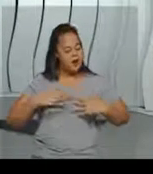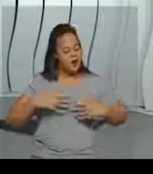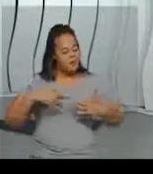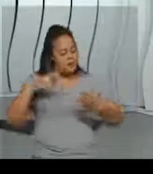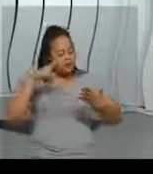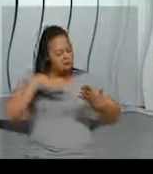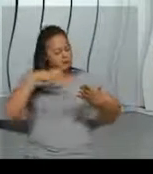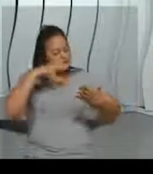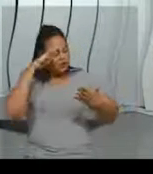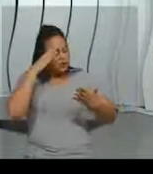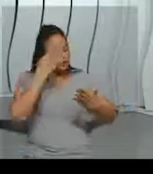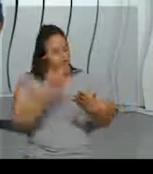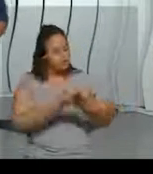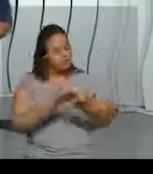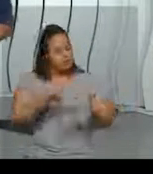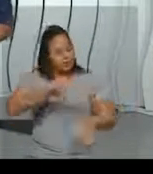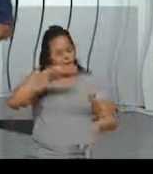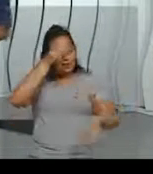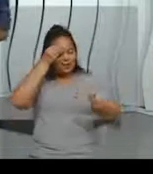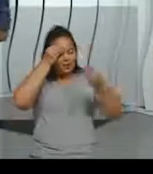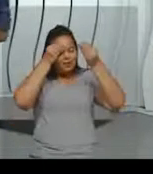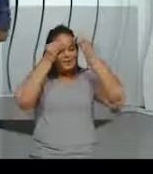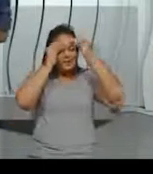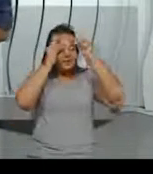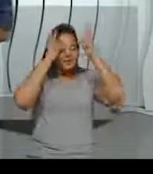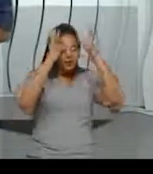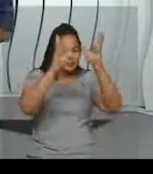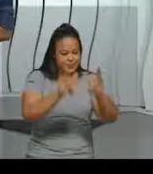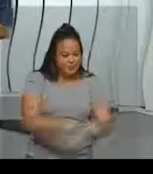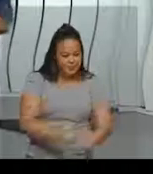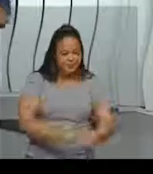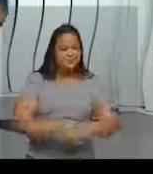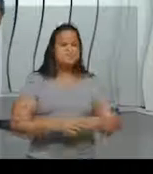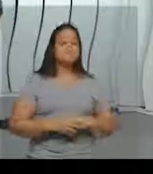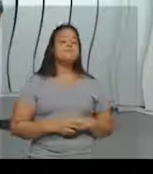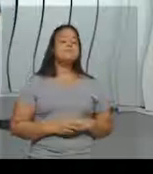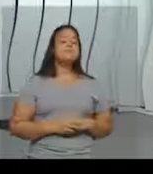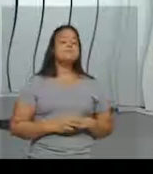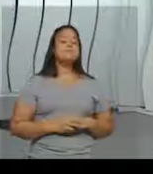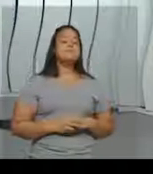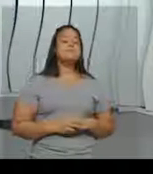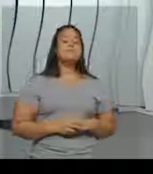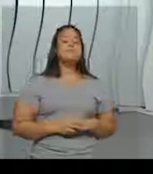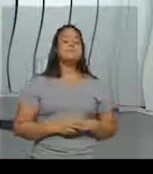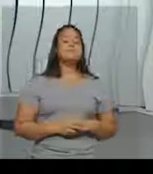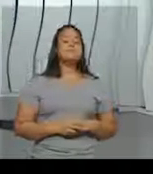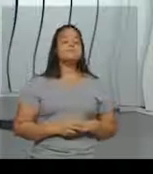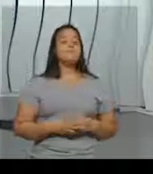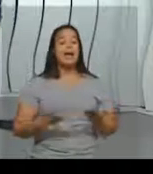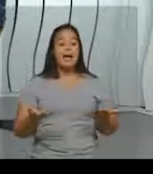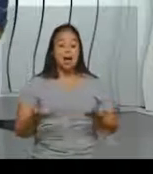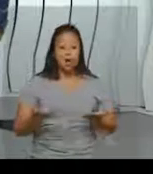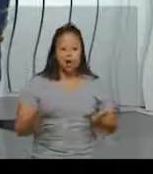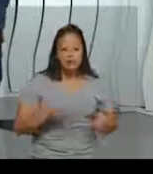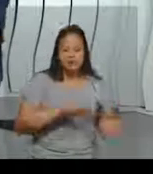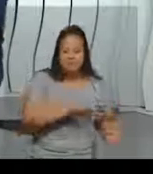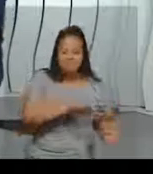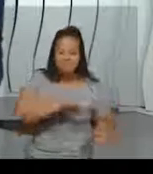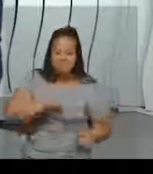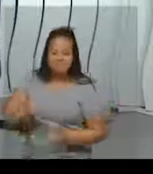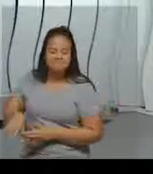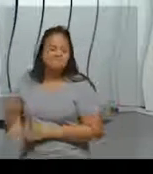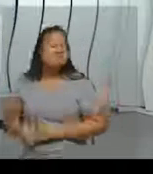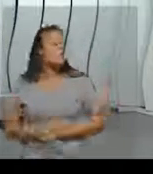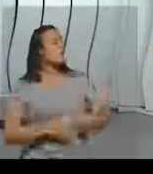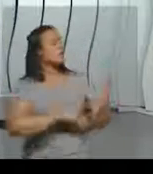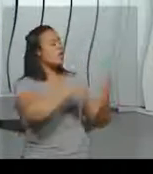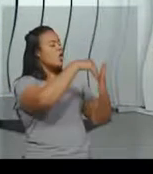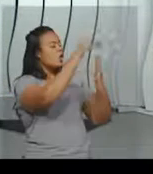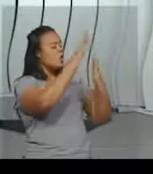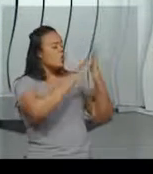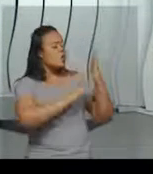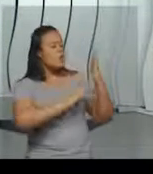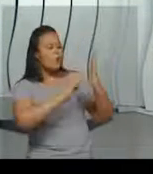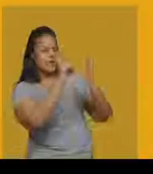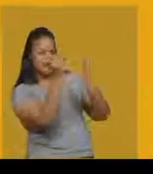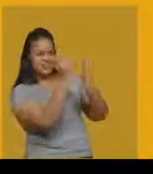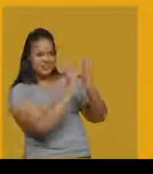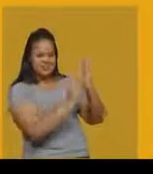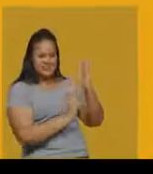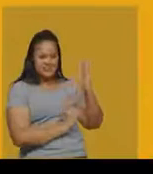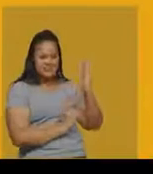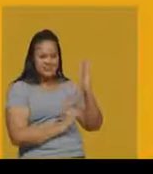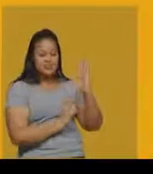conseguir compreender tudo. Bem, o grafite, ele vai ser o que vai trazer